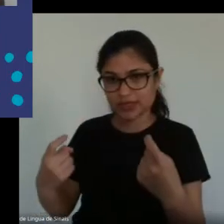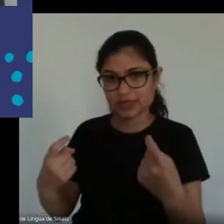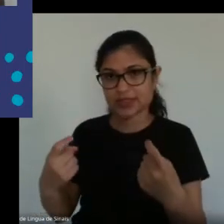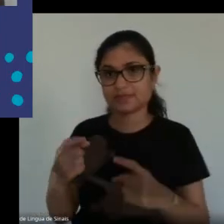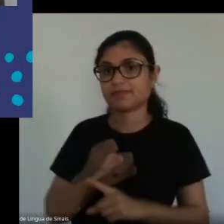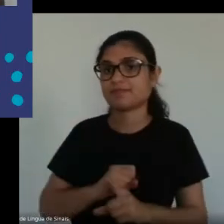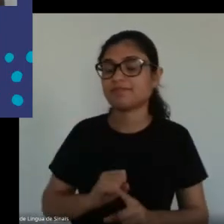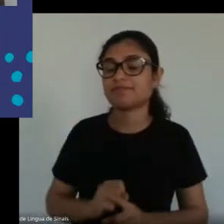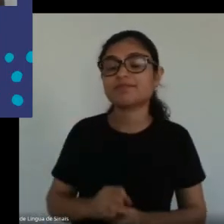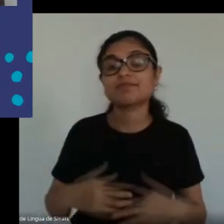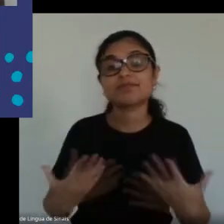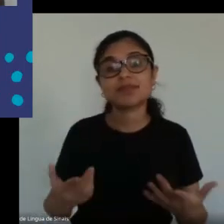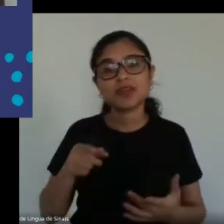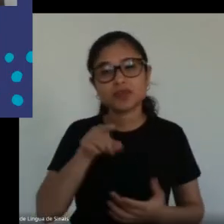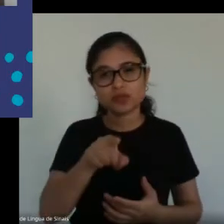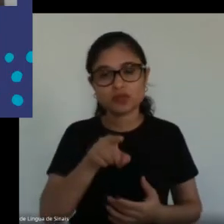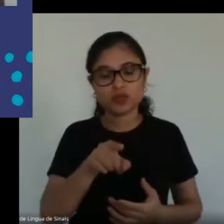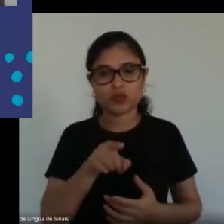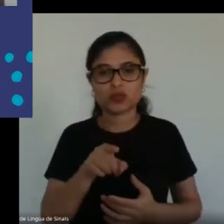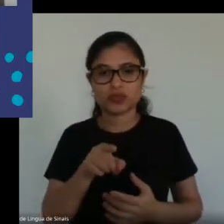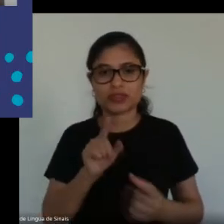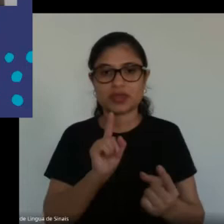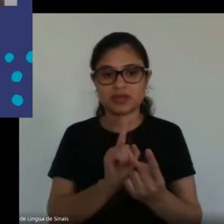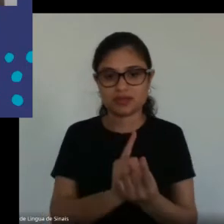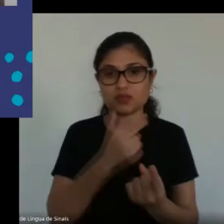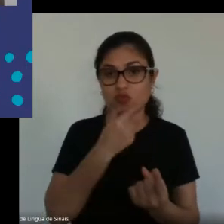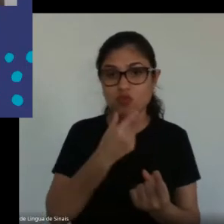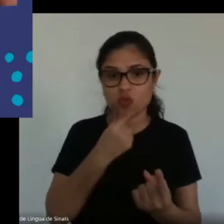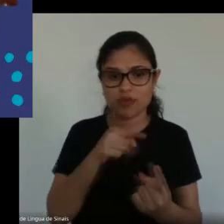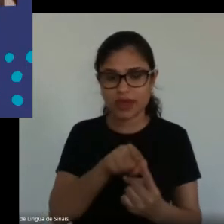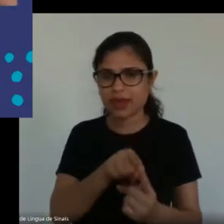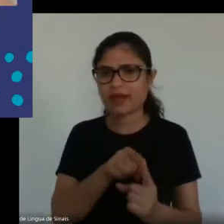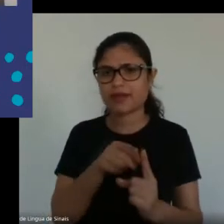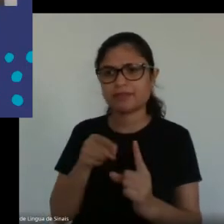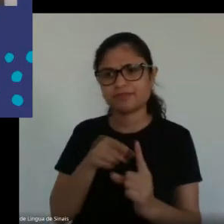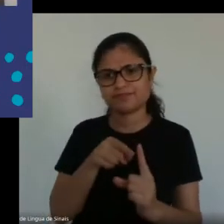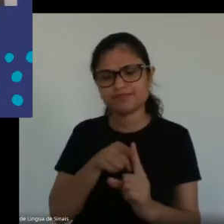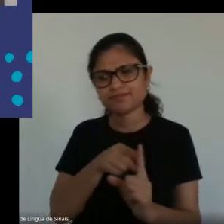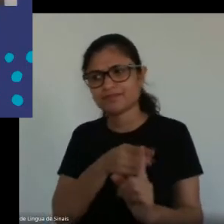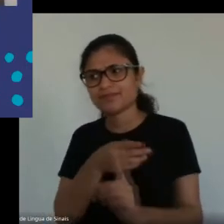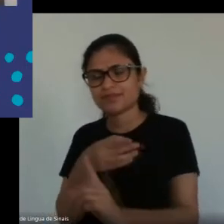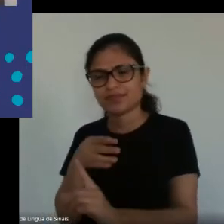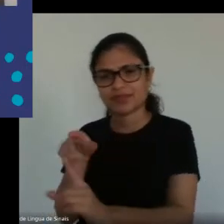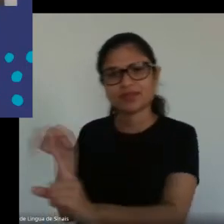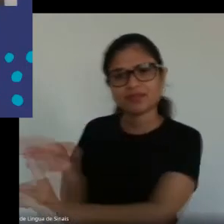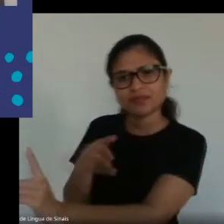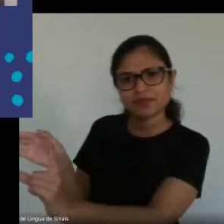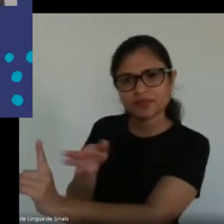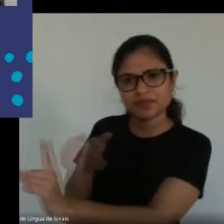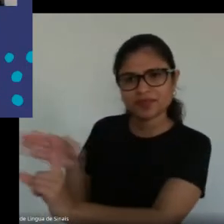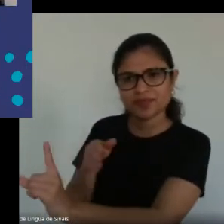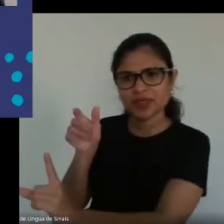Então, quando você vai e pega um sujeito que está agredindo as mulheres e você consegue fazer a intervenção